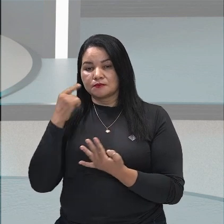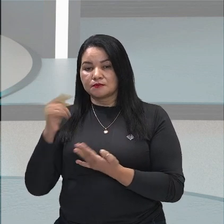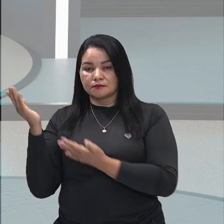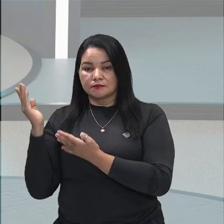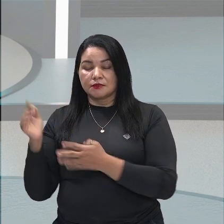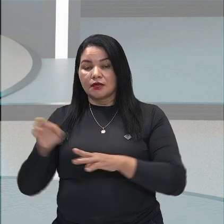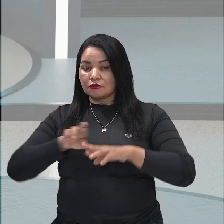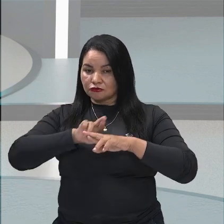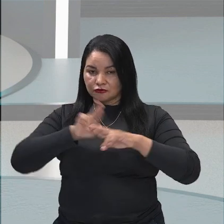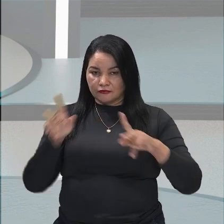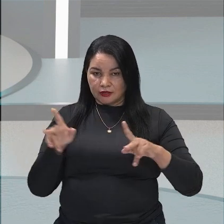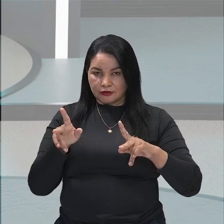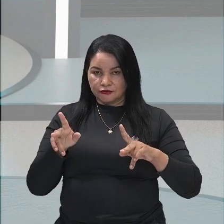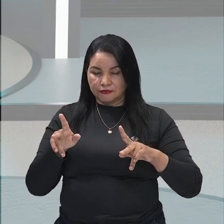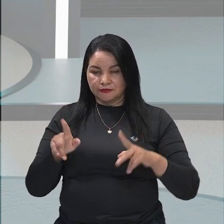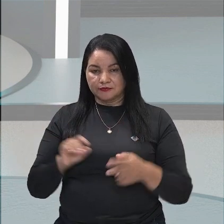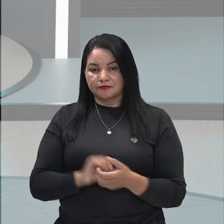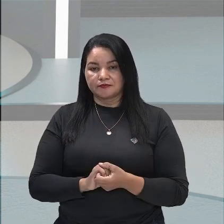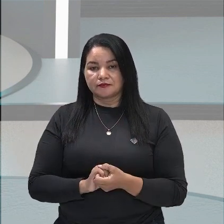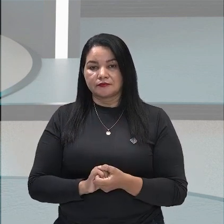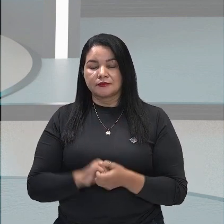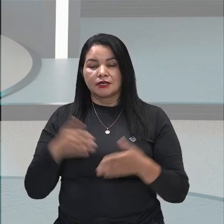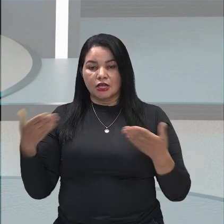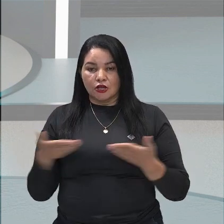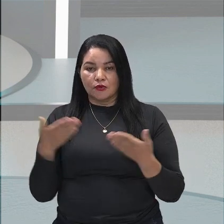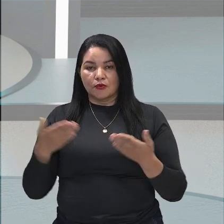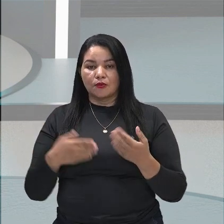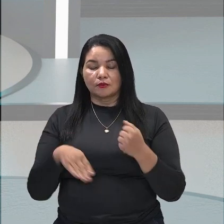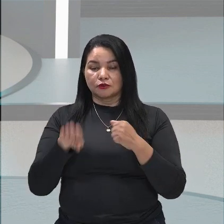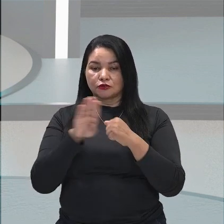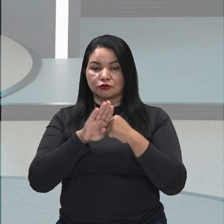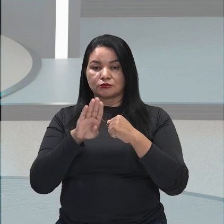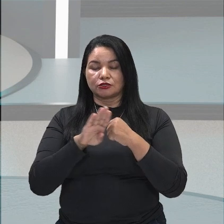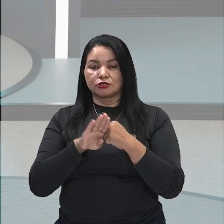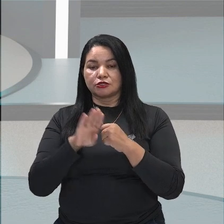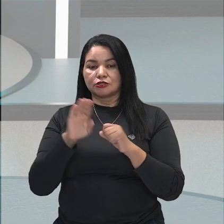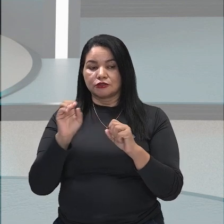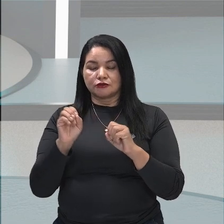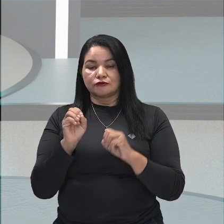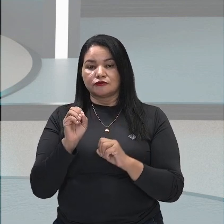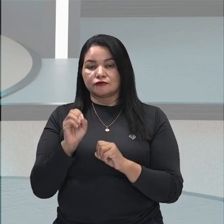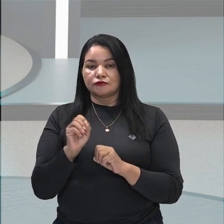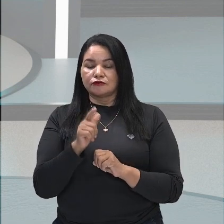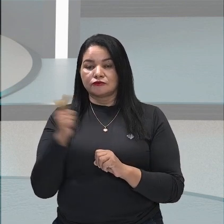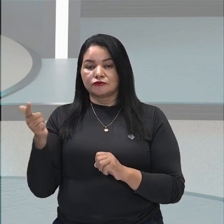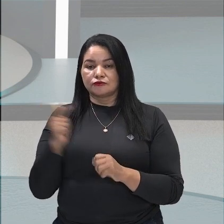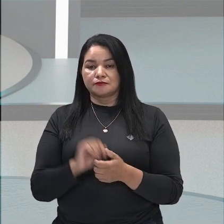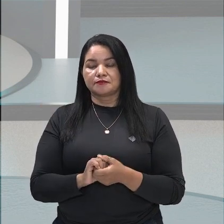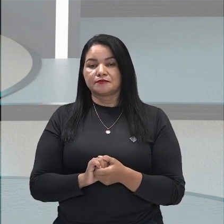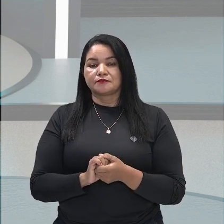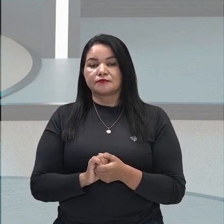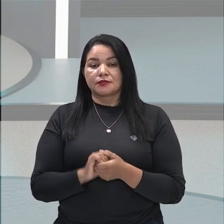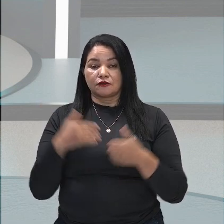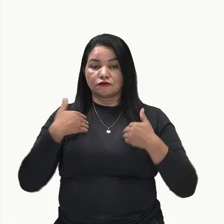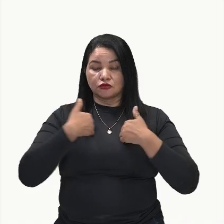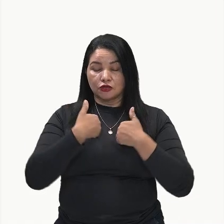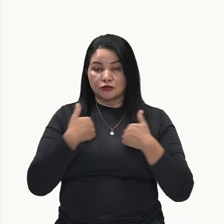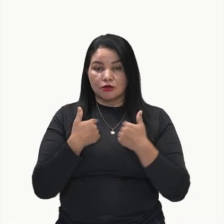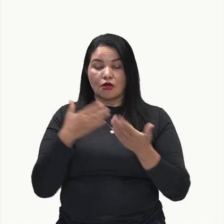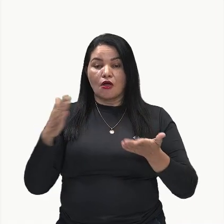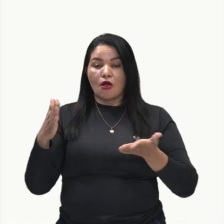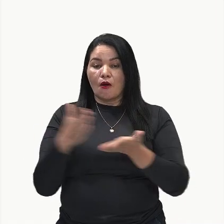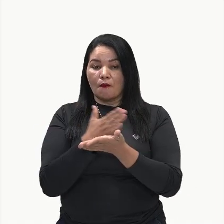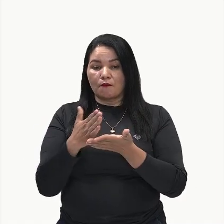diferentes. E aí nós vamos até os substantivos epícenos, já que estamos falando de animal. Então, alguns